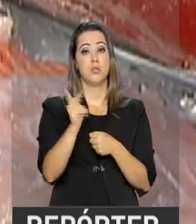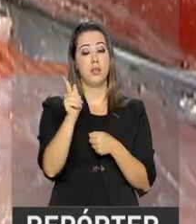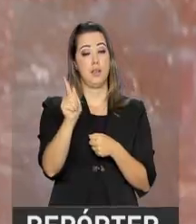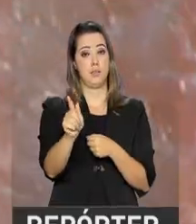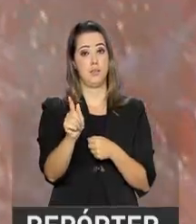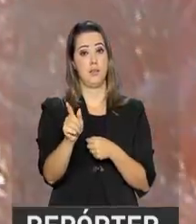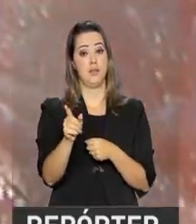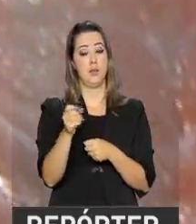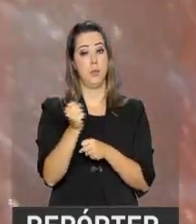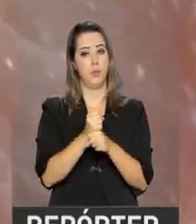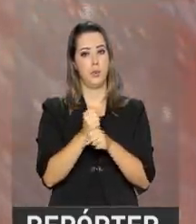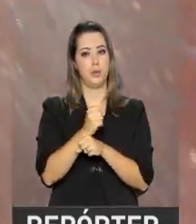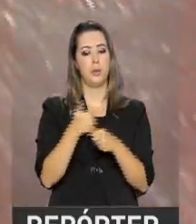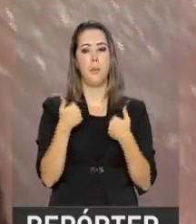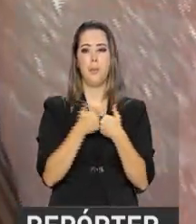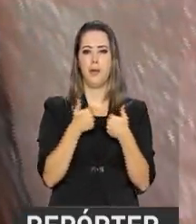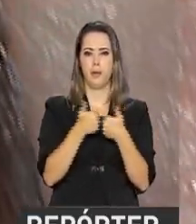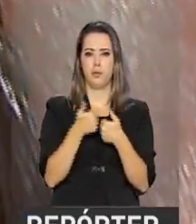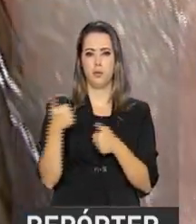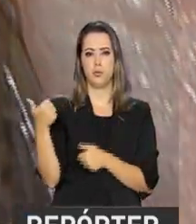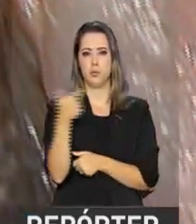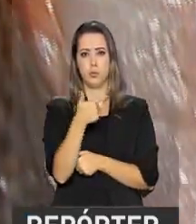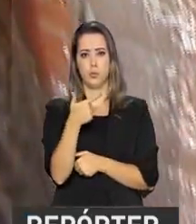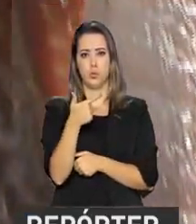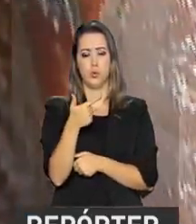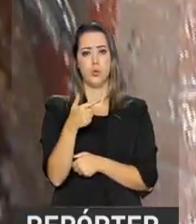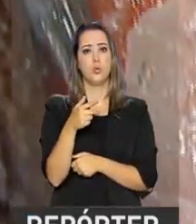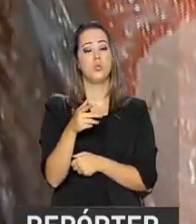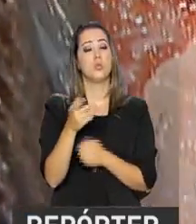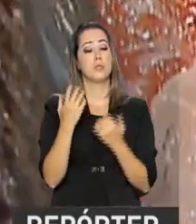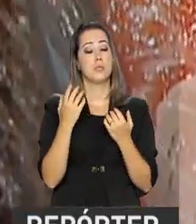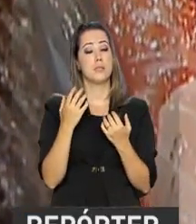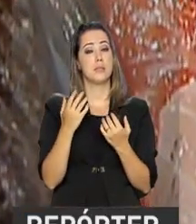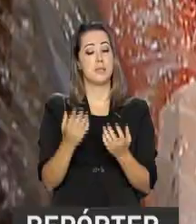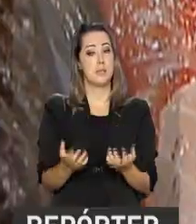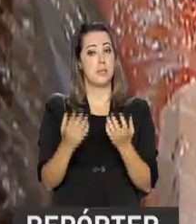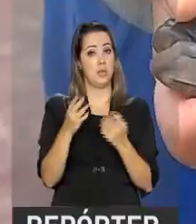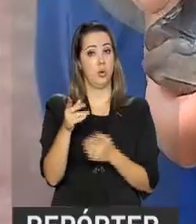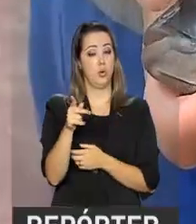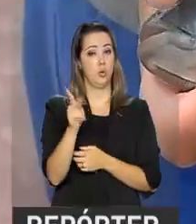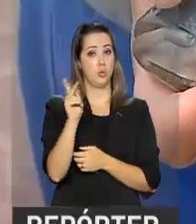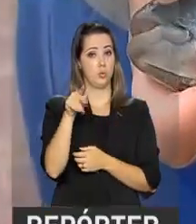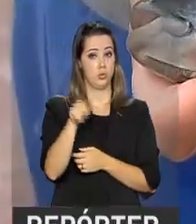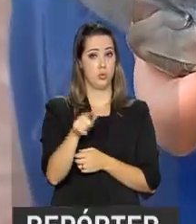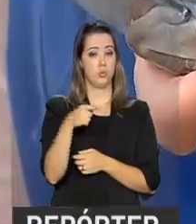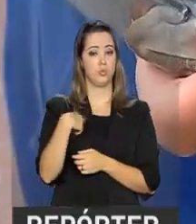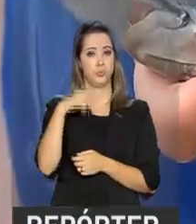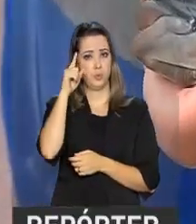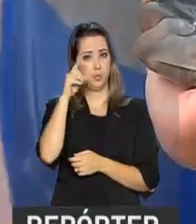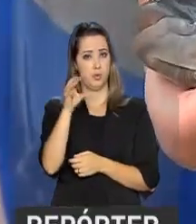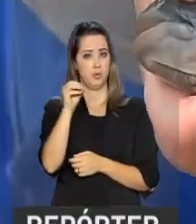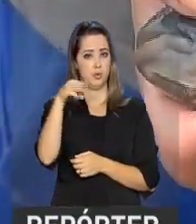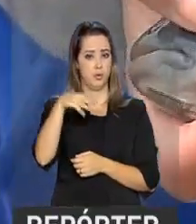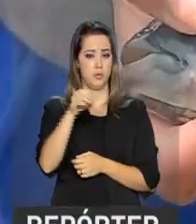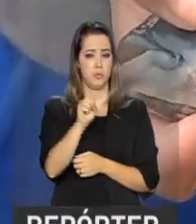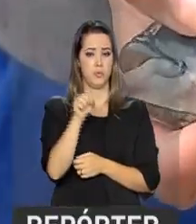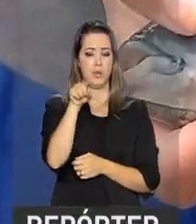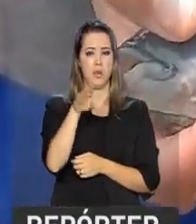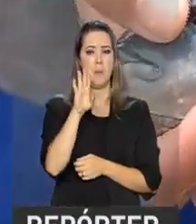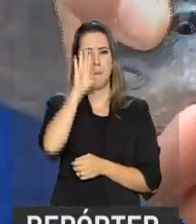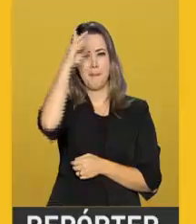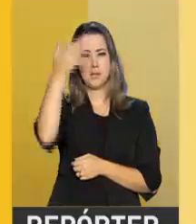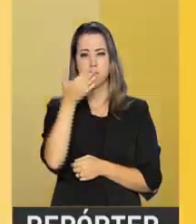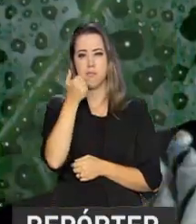um ano, bem próximo dos 12 quilos recomendados pela Organização Mundial de Saúde. E entre as espécies mais consumidas está